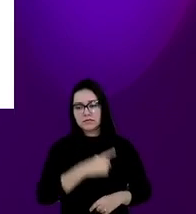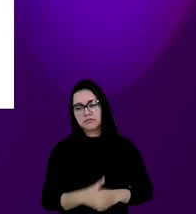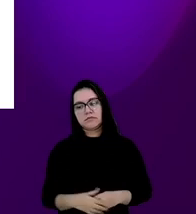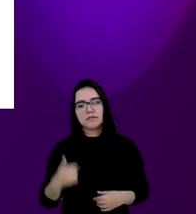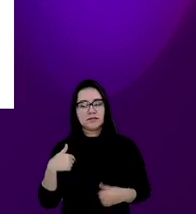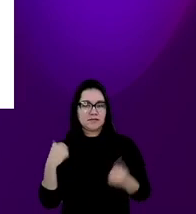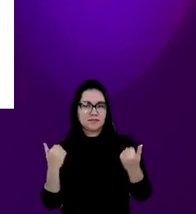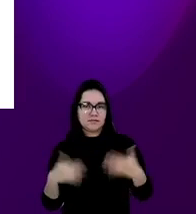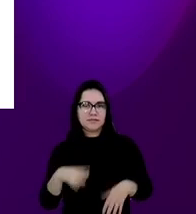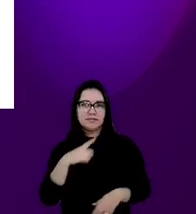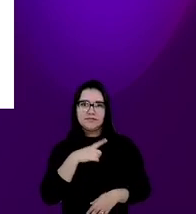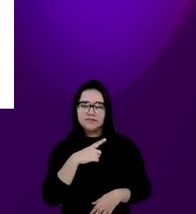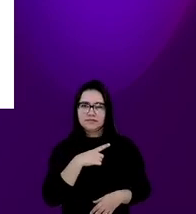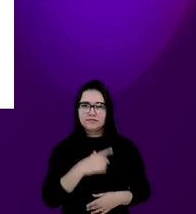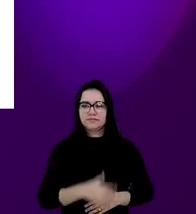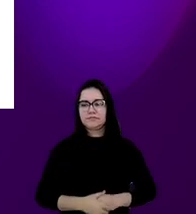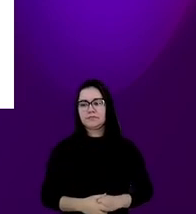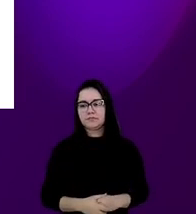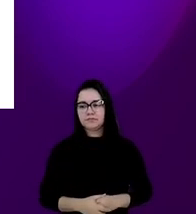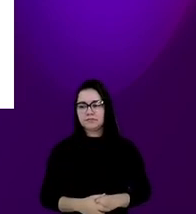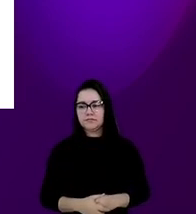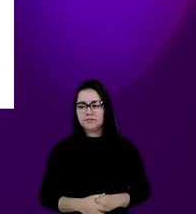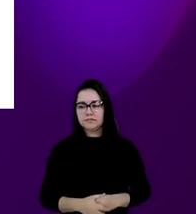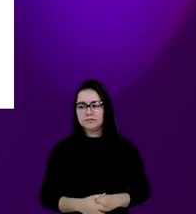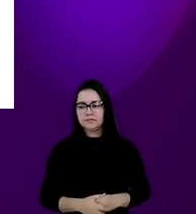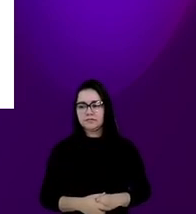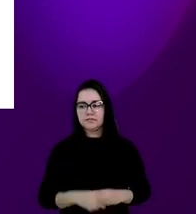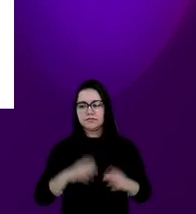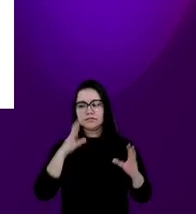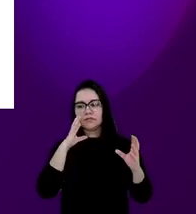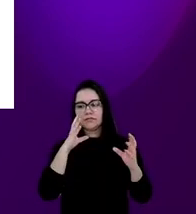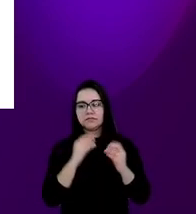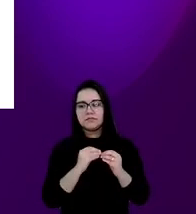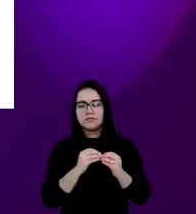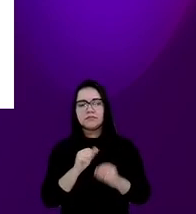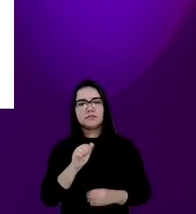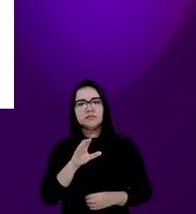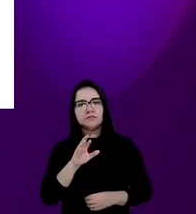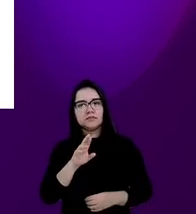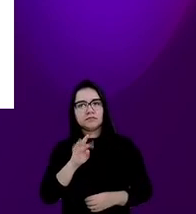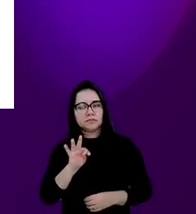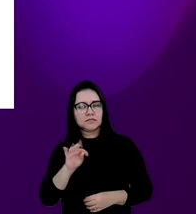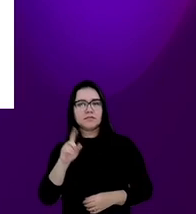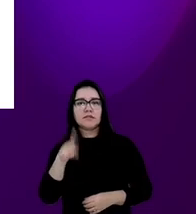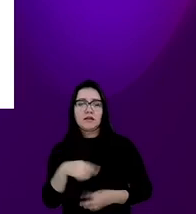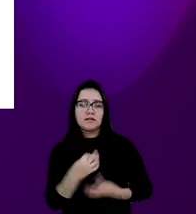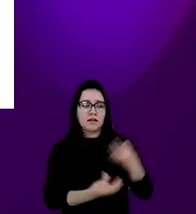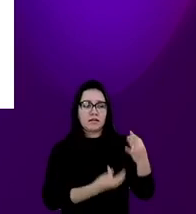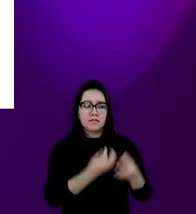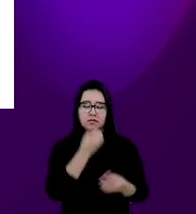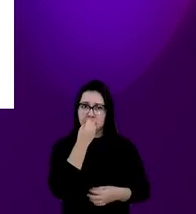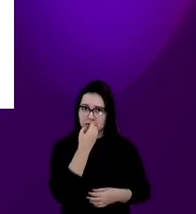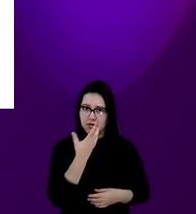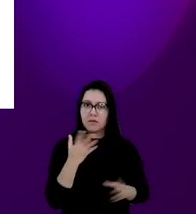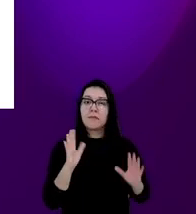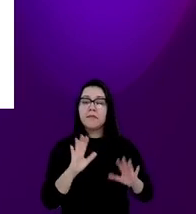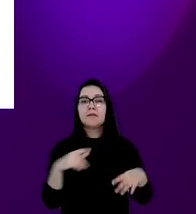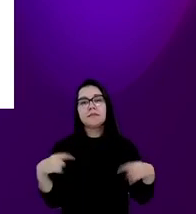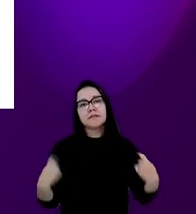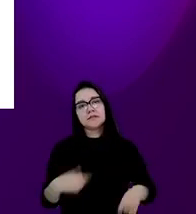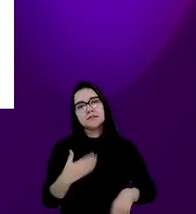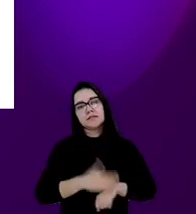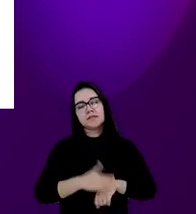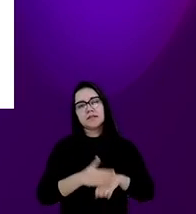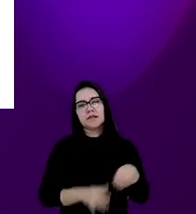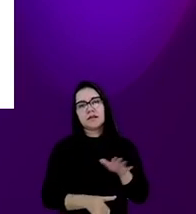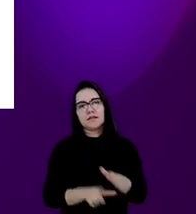disse, as síndromes mielodispláticas. Então, em conclusão, CAR-T é uma terapia promissora, mas necessita de um amplo treinamento.